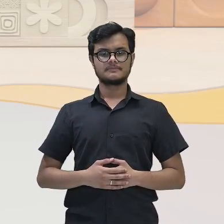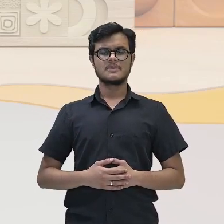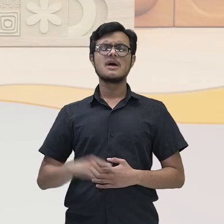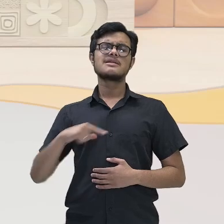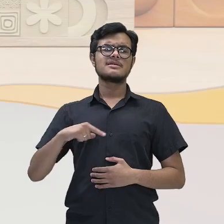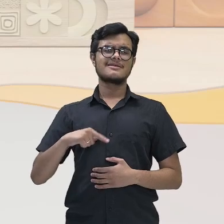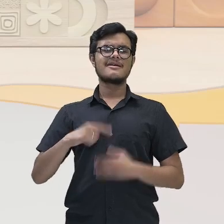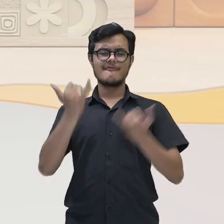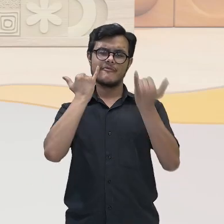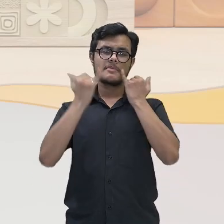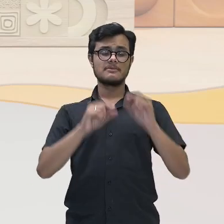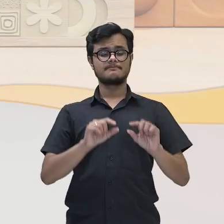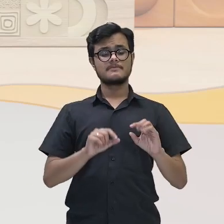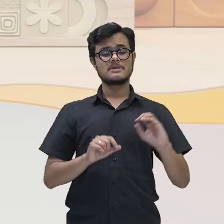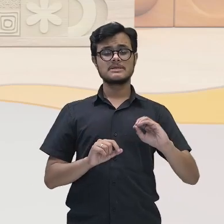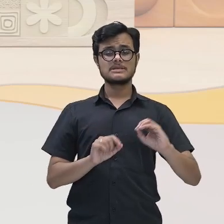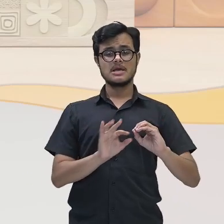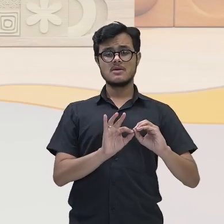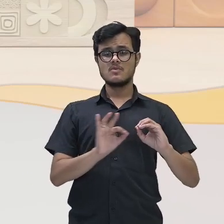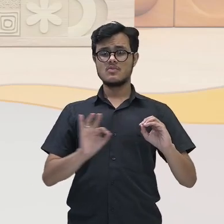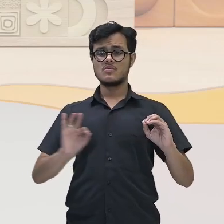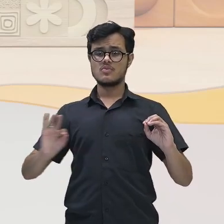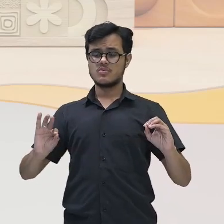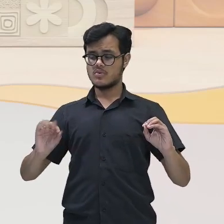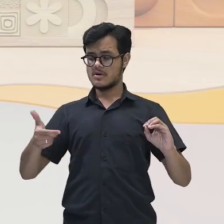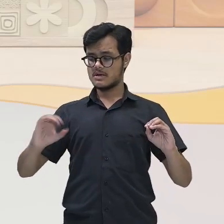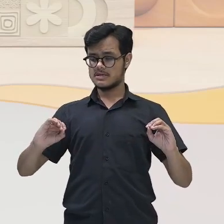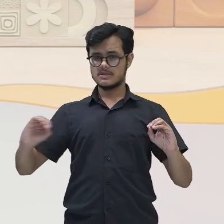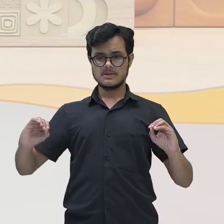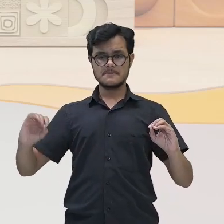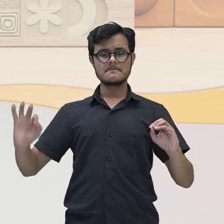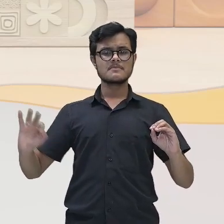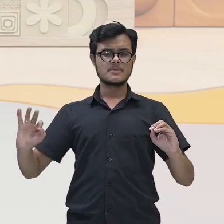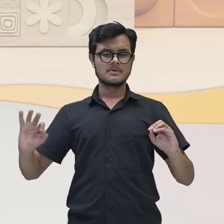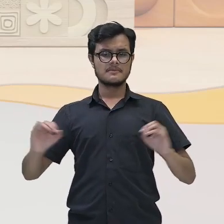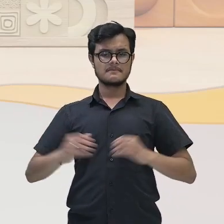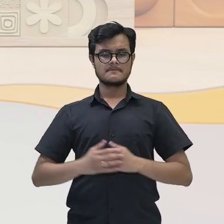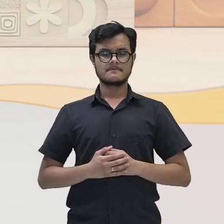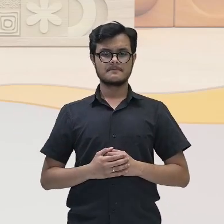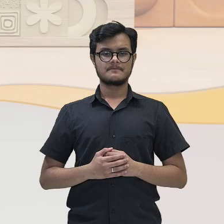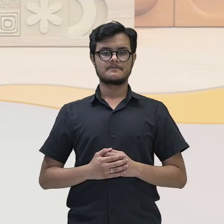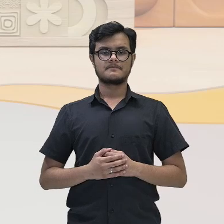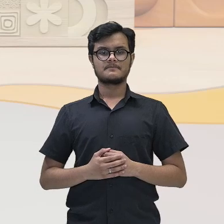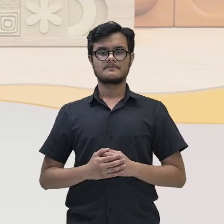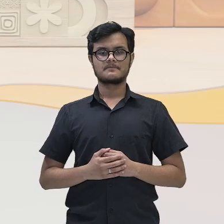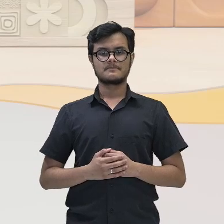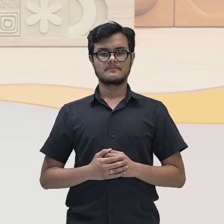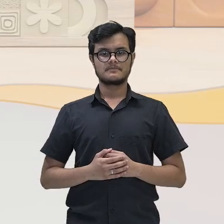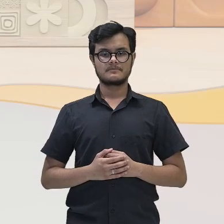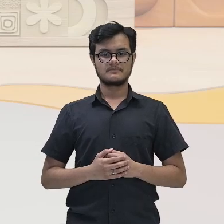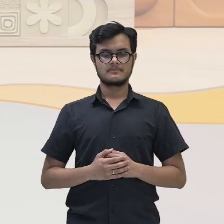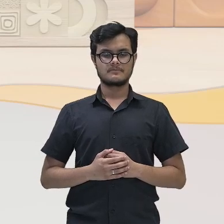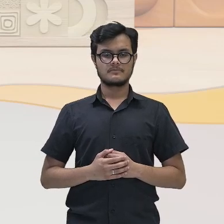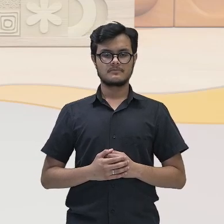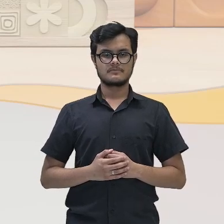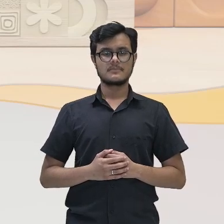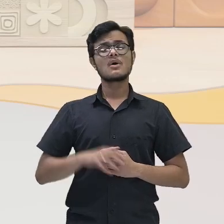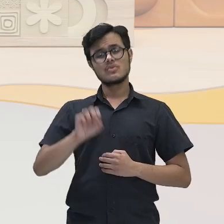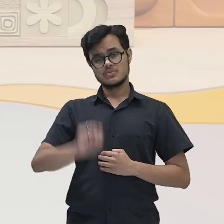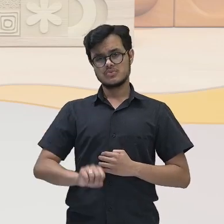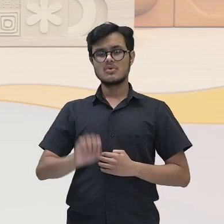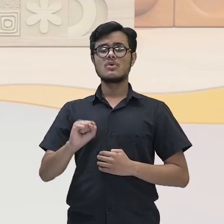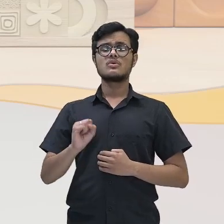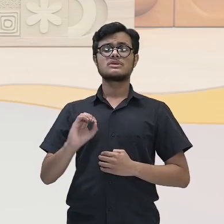100%. E aí nós temos o quantitativo de cada uma das regiões. Então, um pouco mais de 80% da